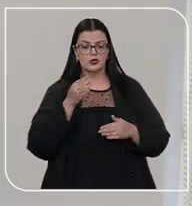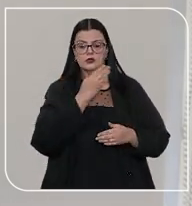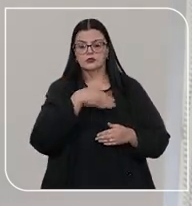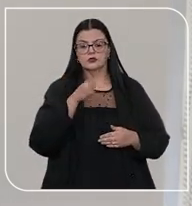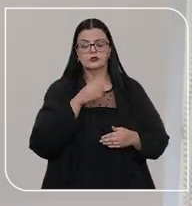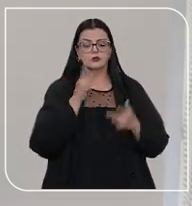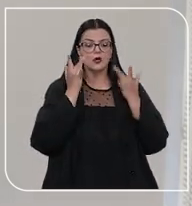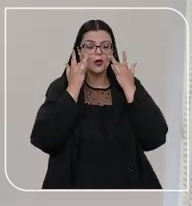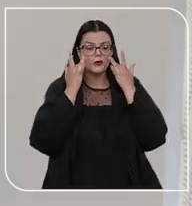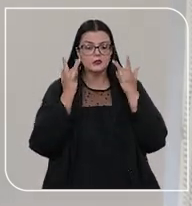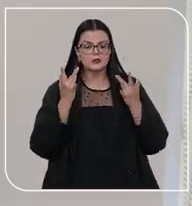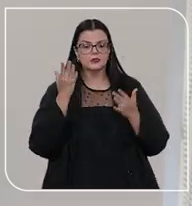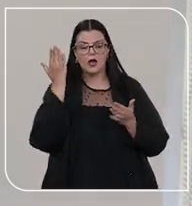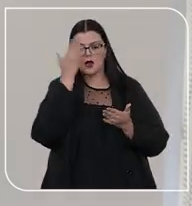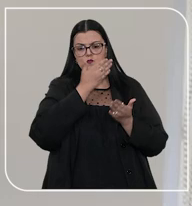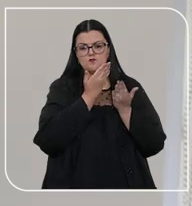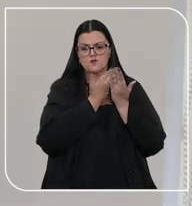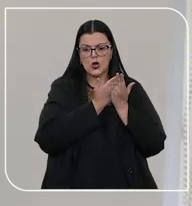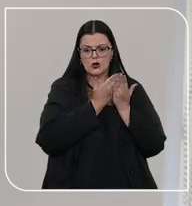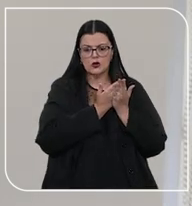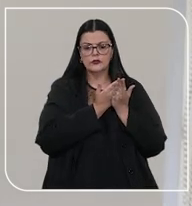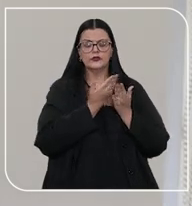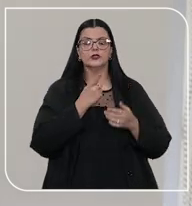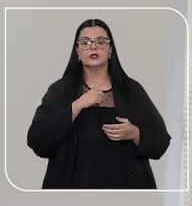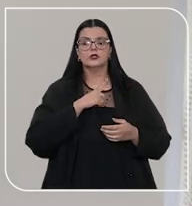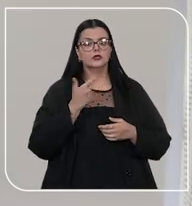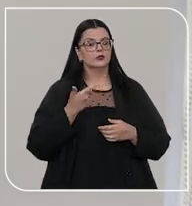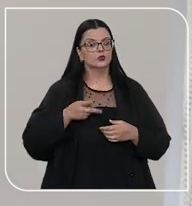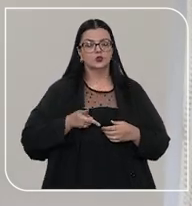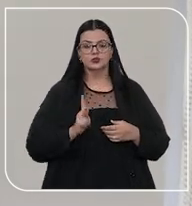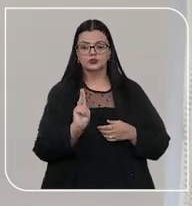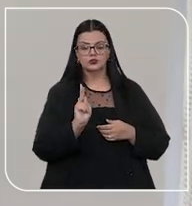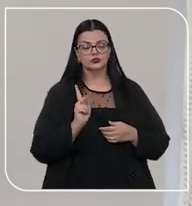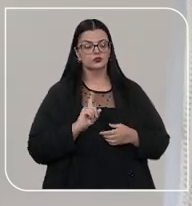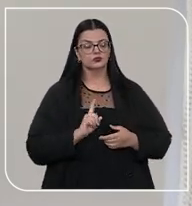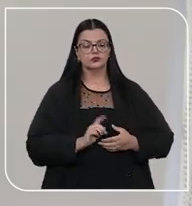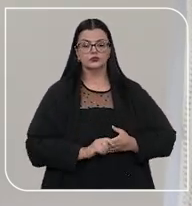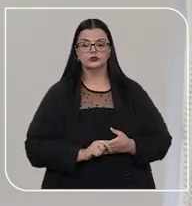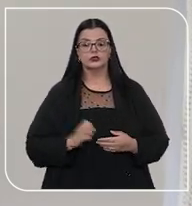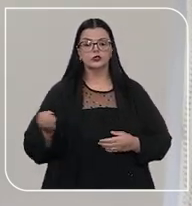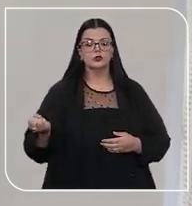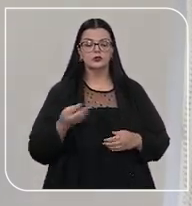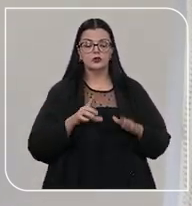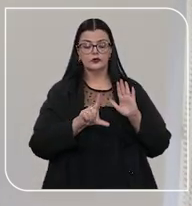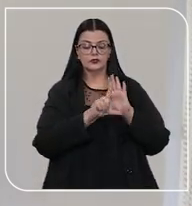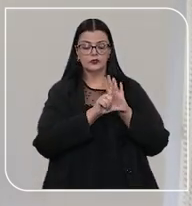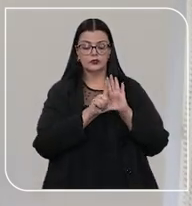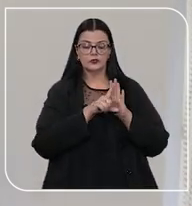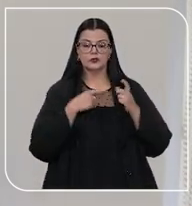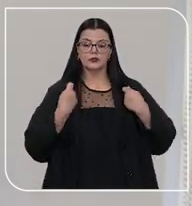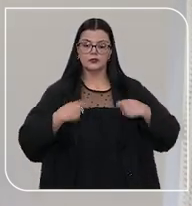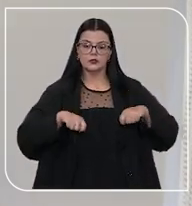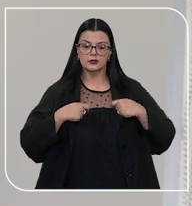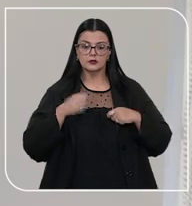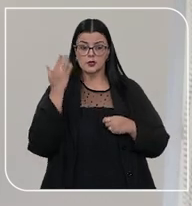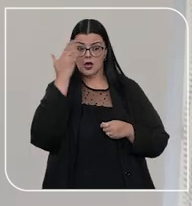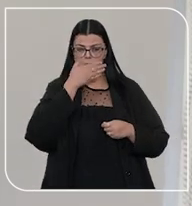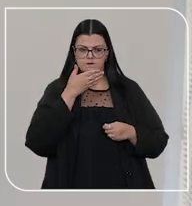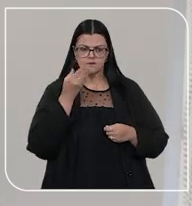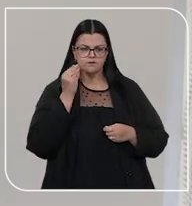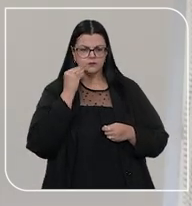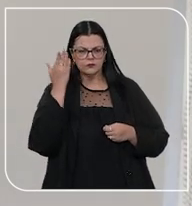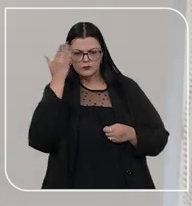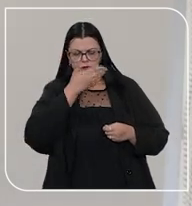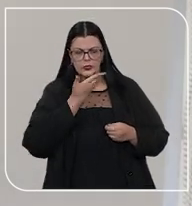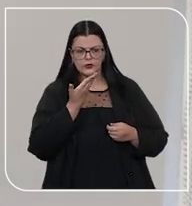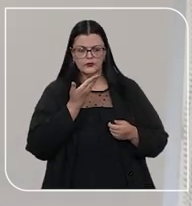que dispensam a apresentação de provas, não vão prosseguir. Por quê? Com a nova lei, é necessário se